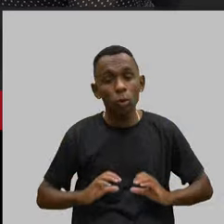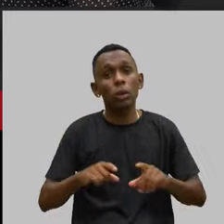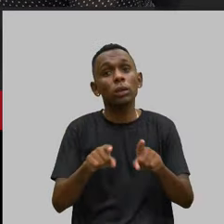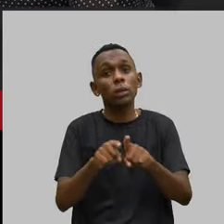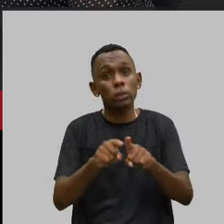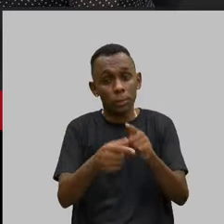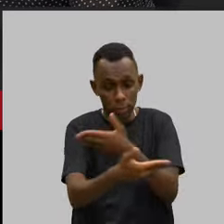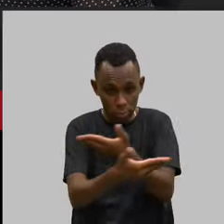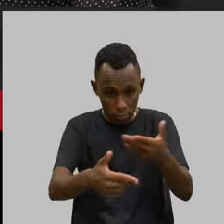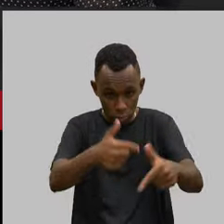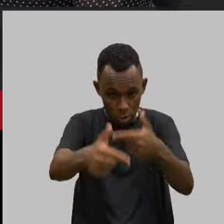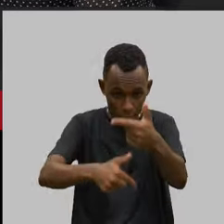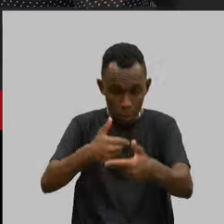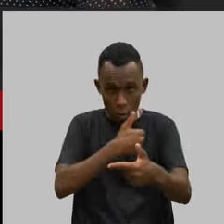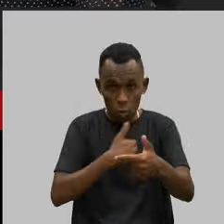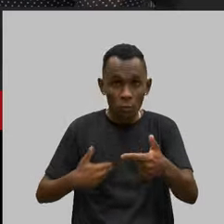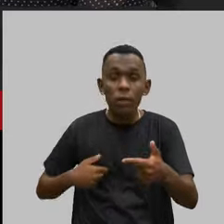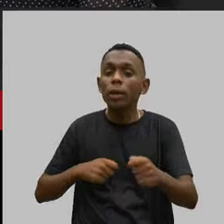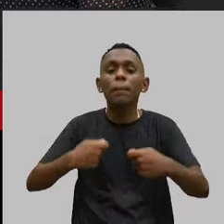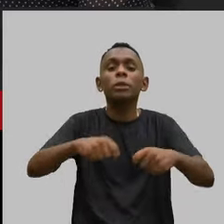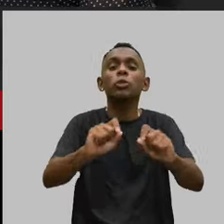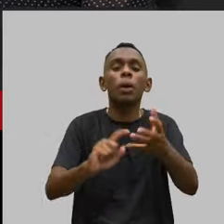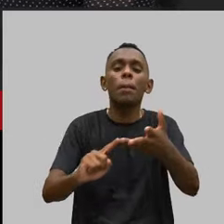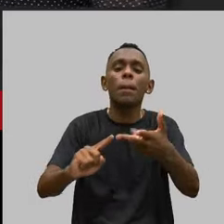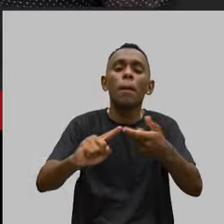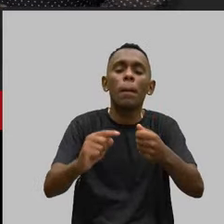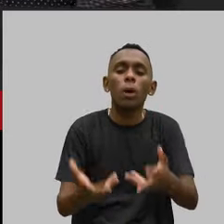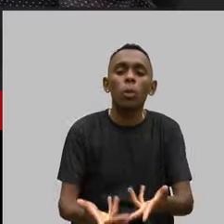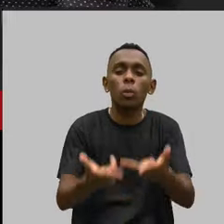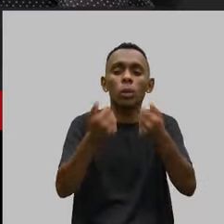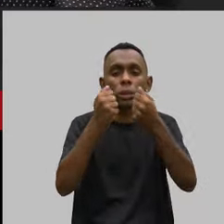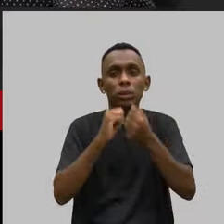aquilo que ele precisa para trabalhar ou para para acessar seu serviço